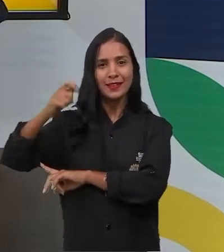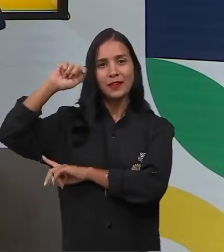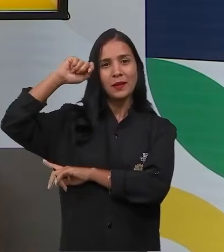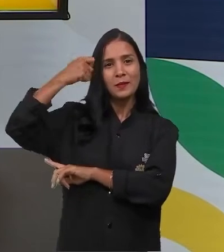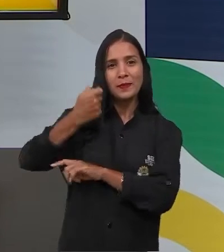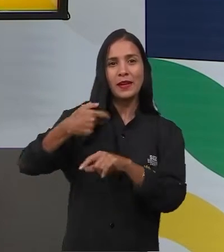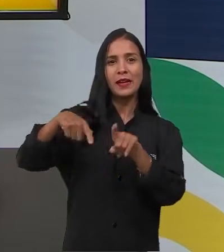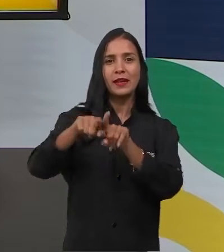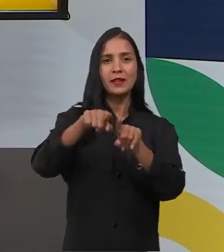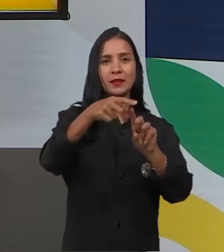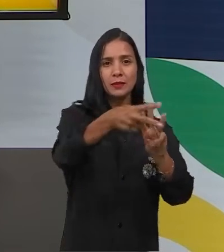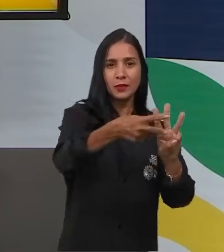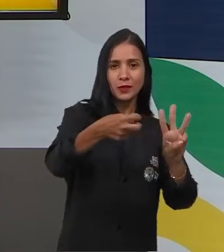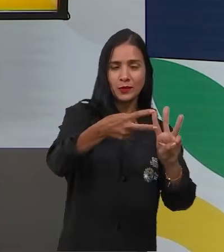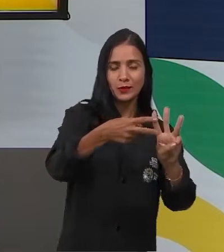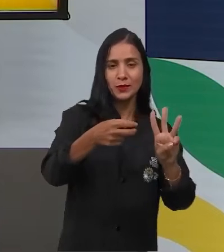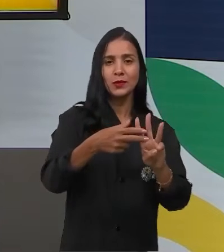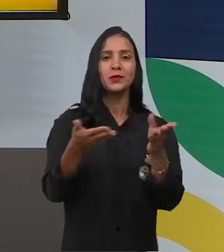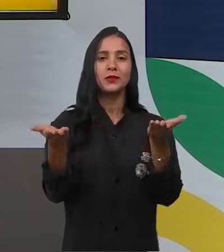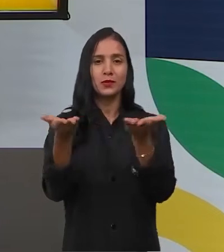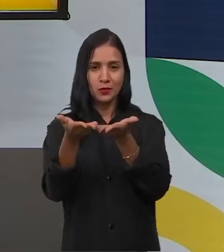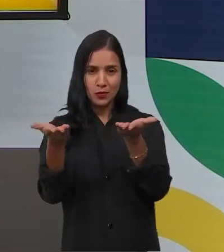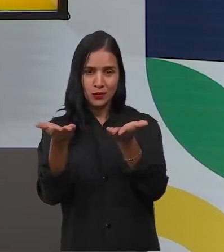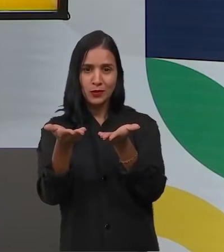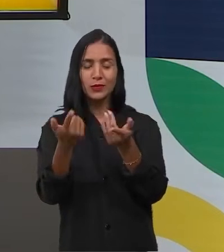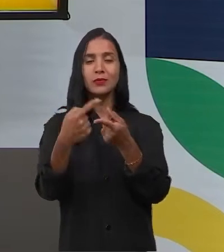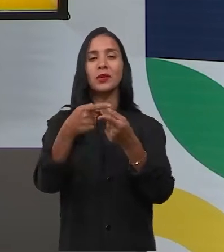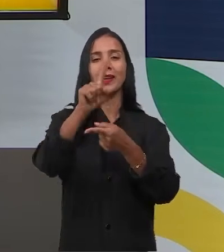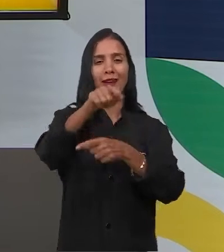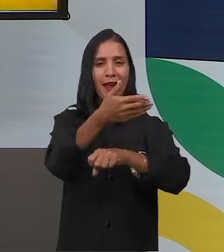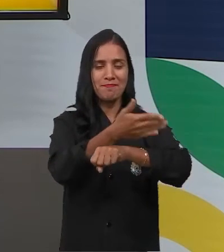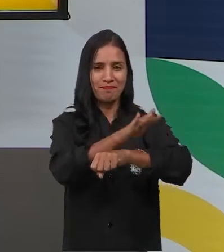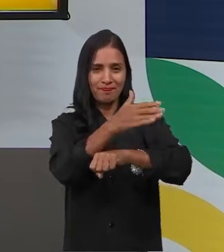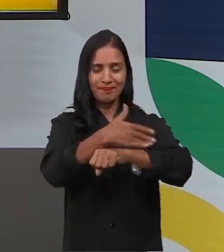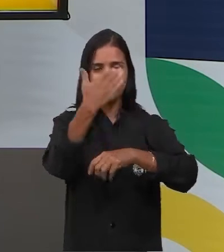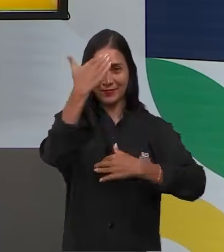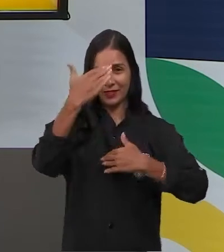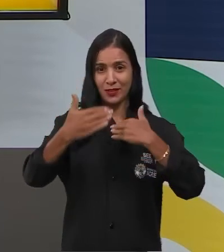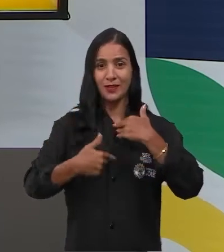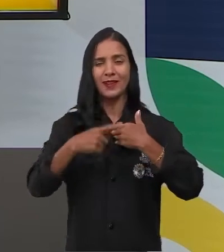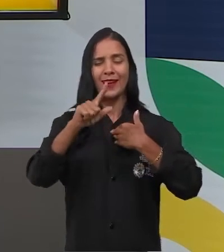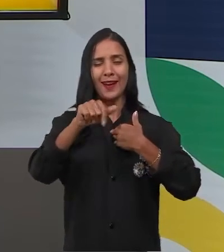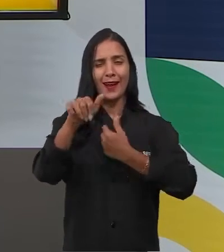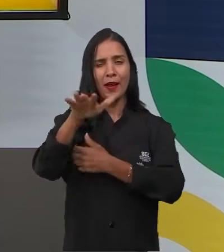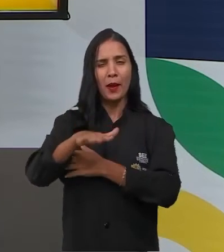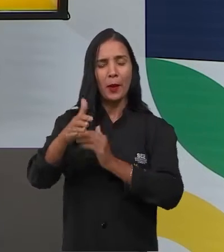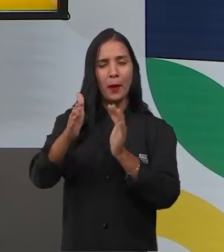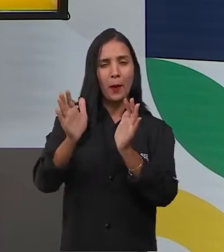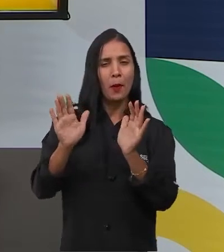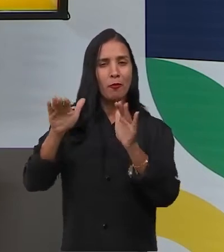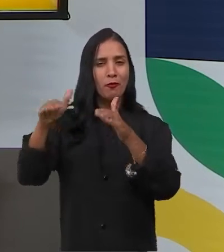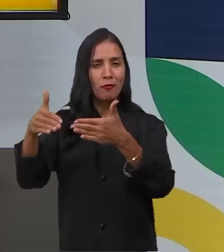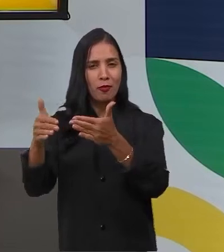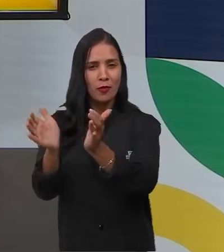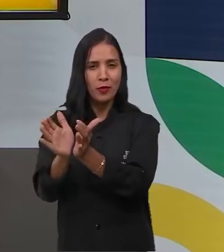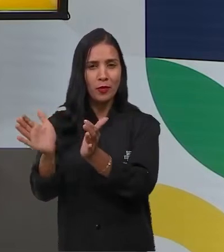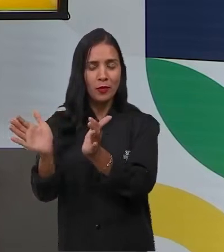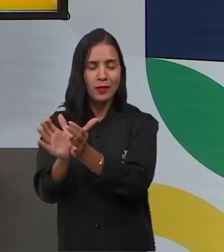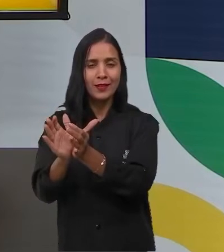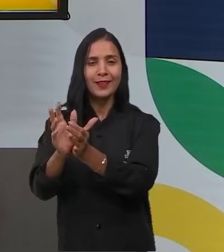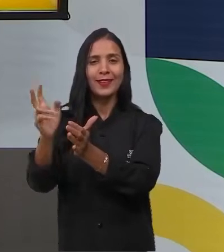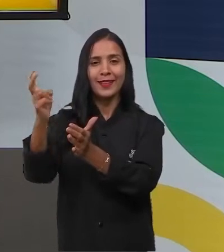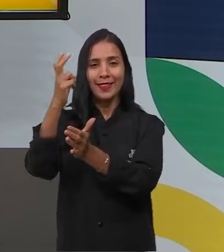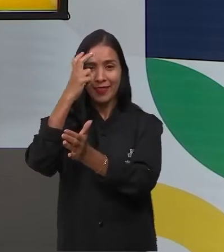do nosso contexto aqui na aula de Educação Física, por ser práticas corporais, essa parte da cultura do movimento, né, cultura corporal